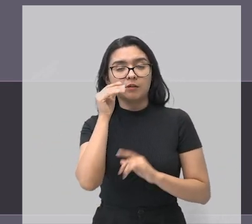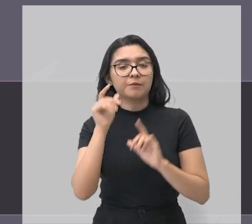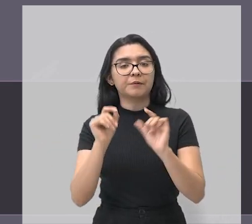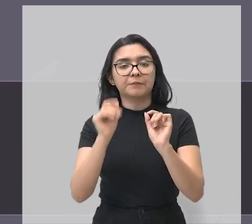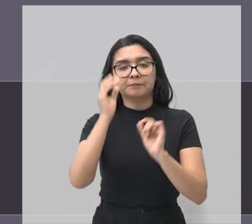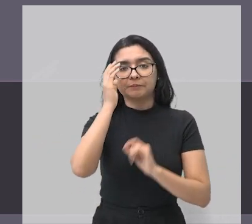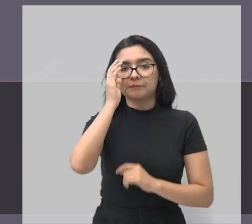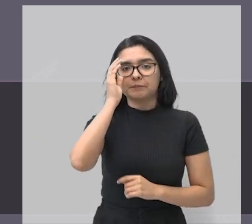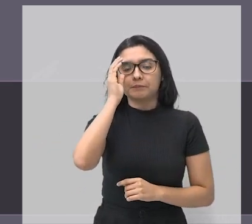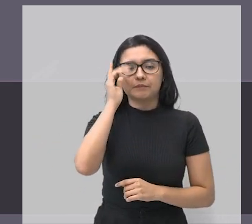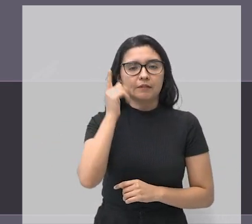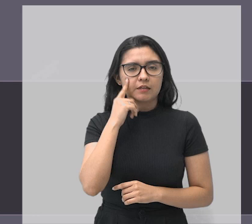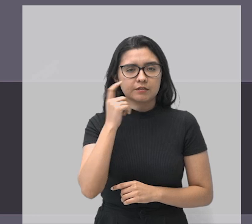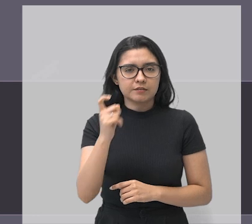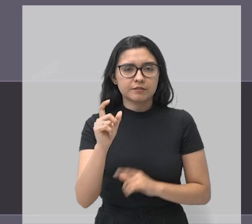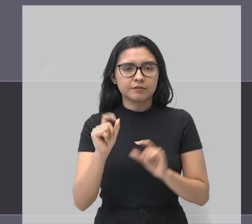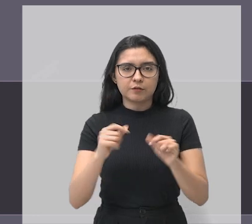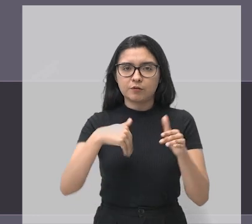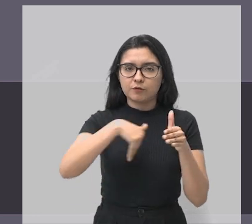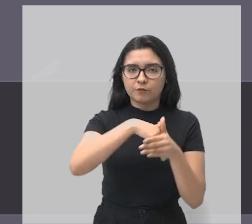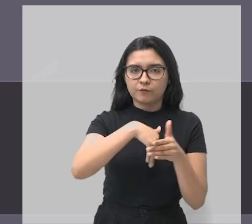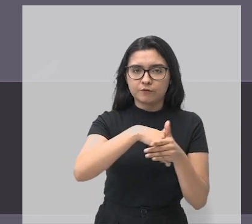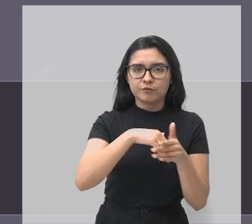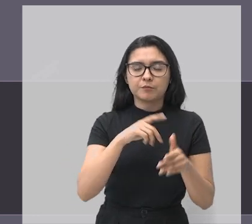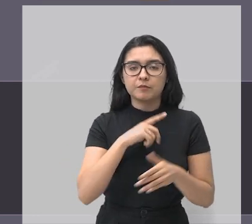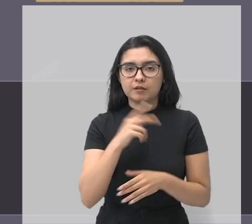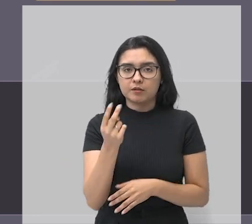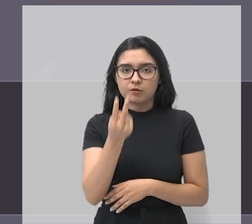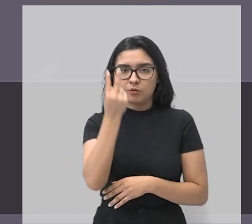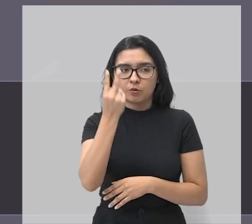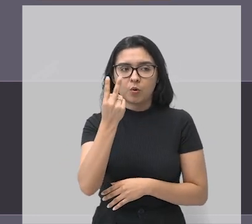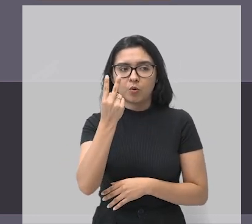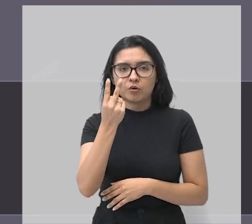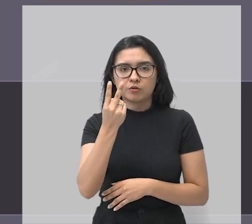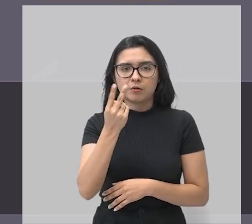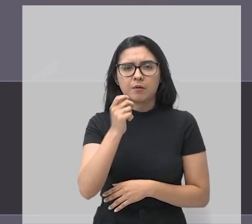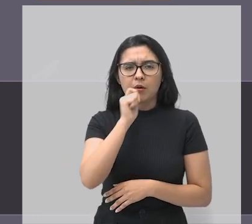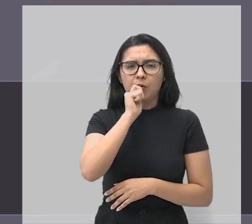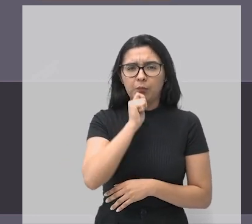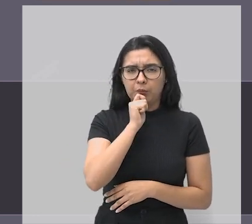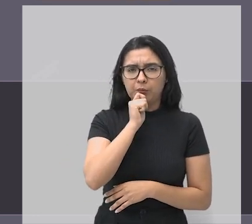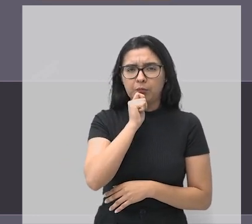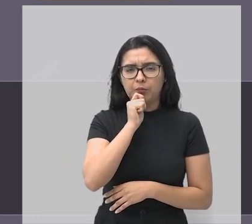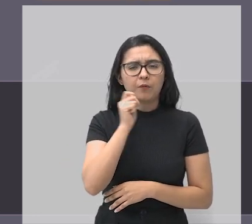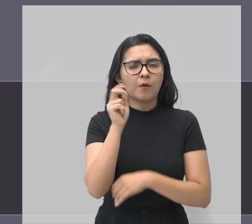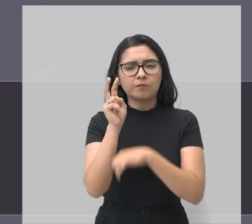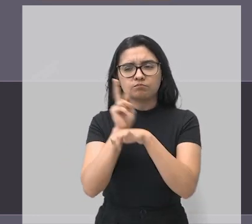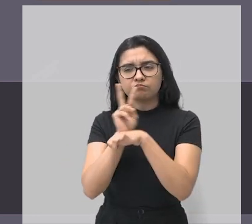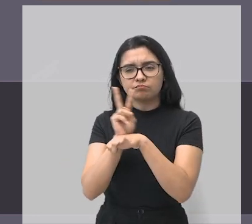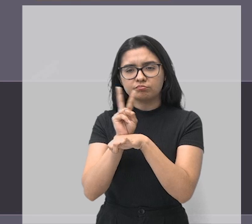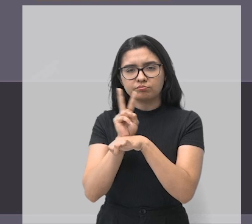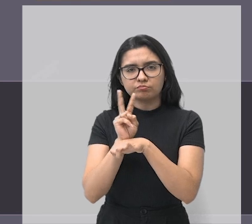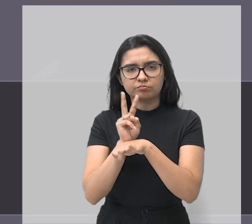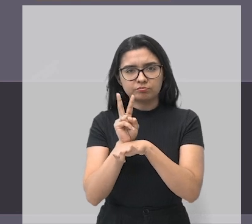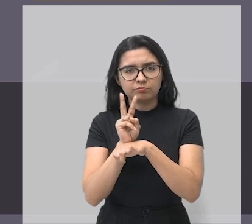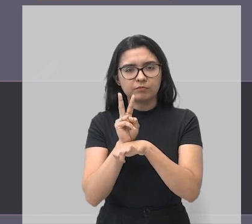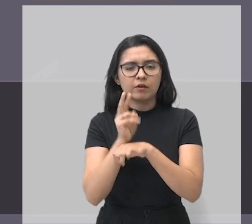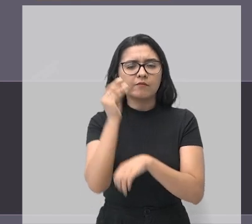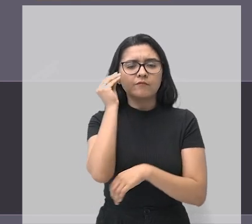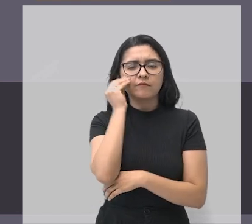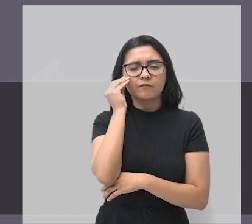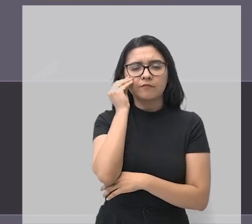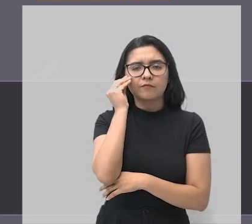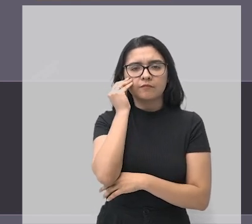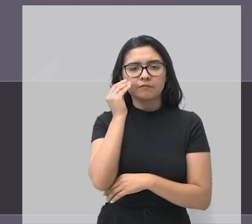curiosidade, se no futebol nós temos aí 2 juízes, né, vendo o jogo acontecendo,